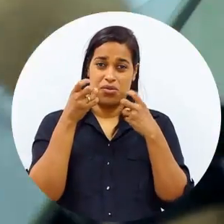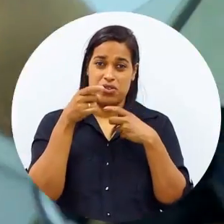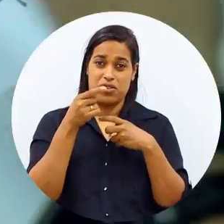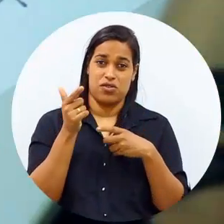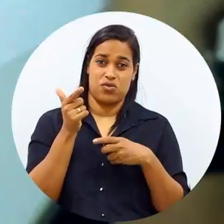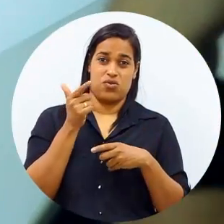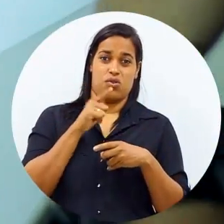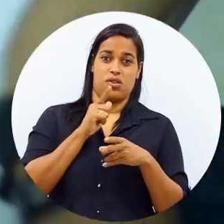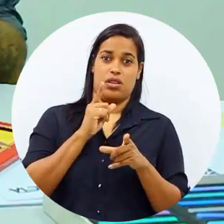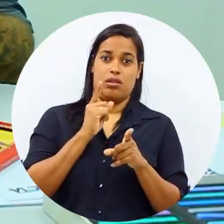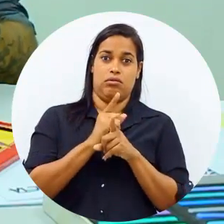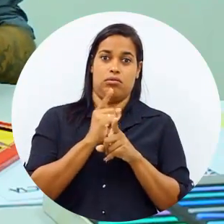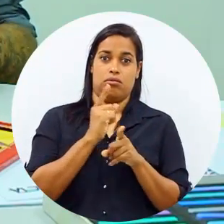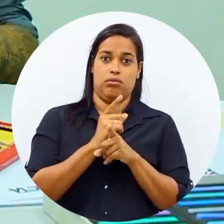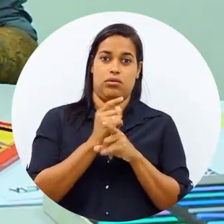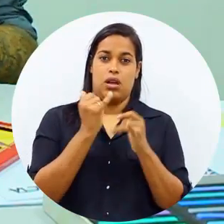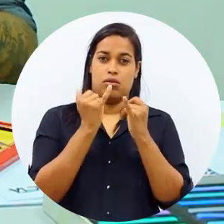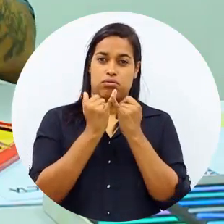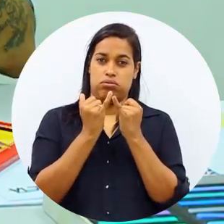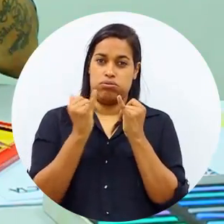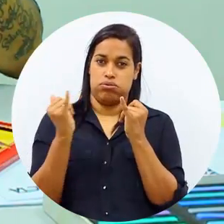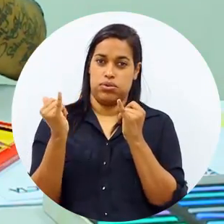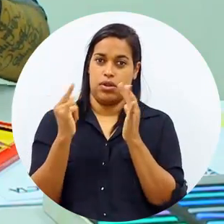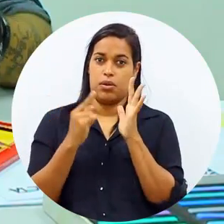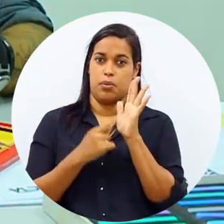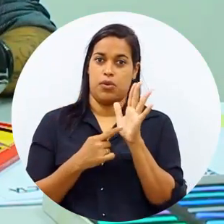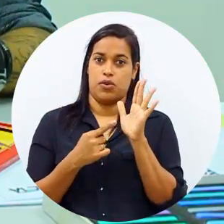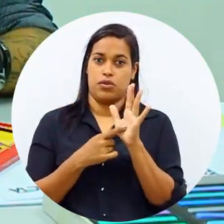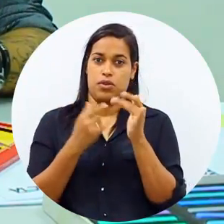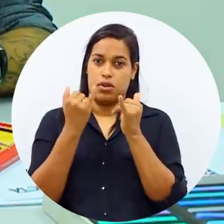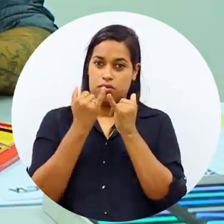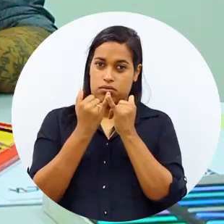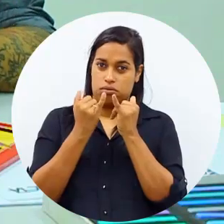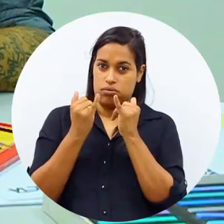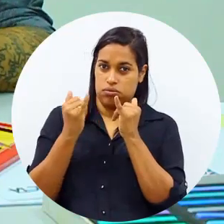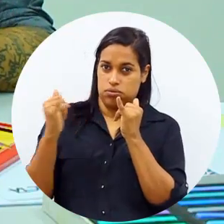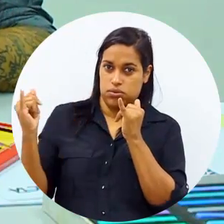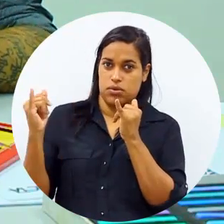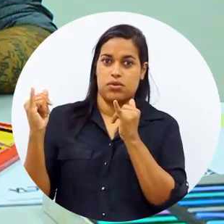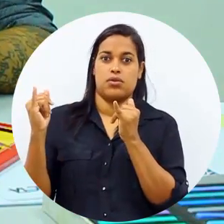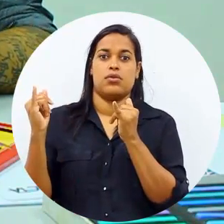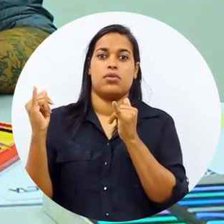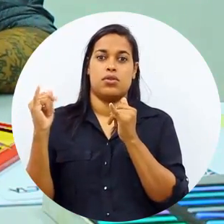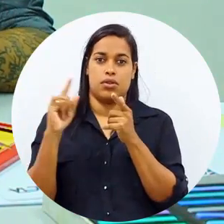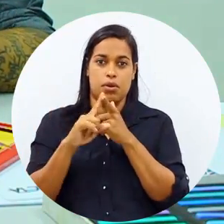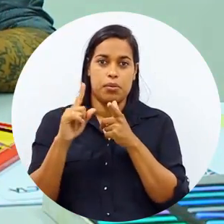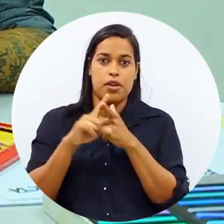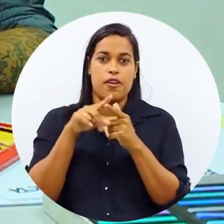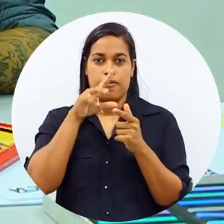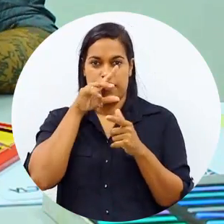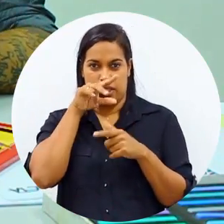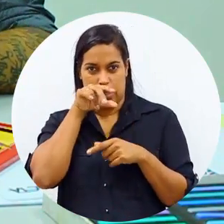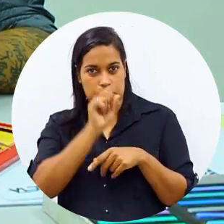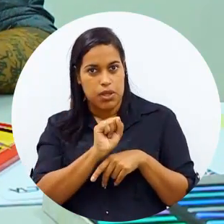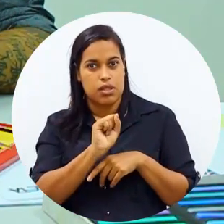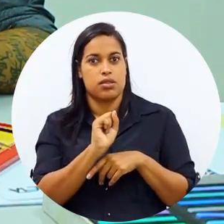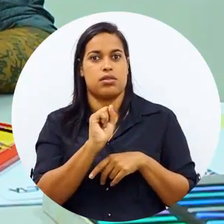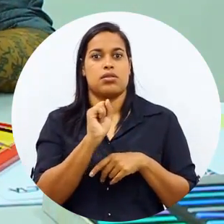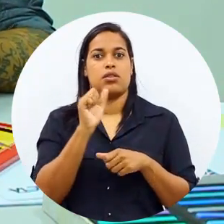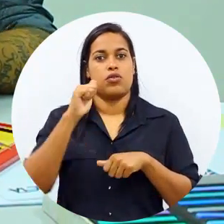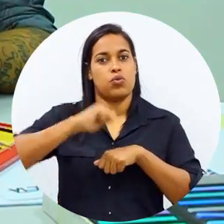Observe que a gente consegue um contraste efetivo que mostra do lado da linha reta rigidez,